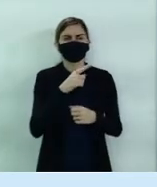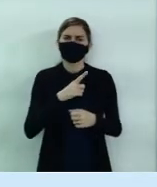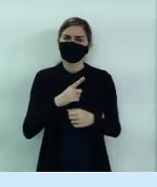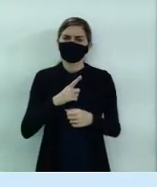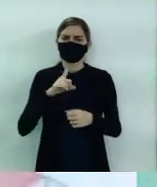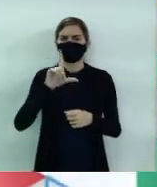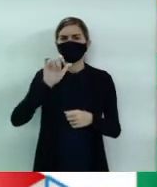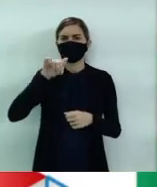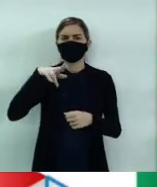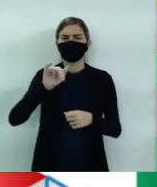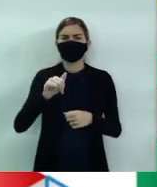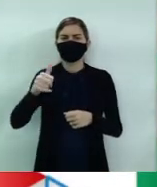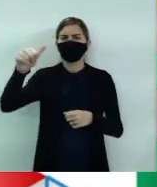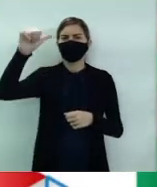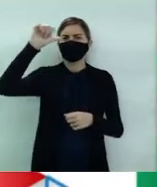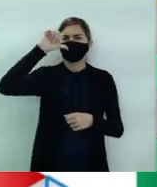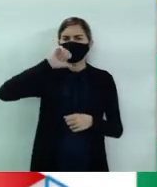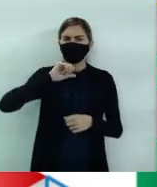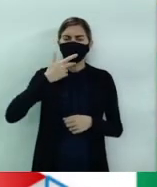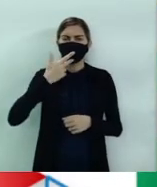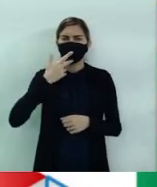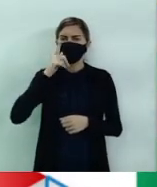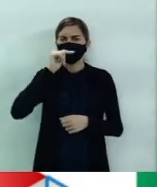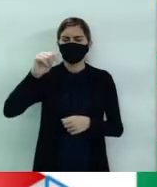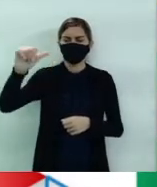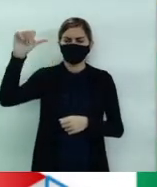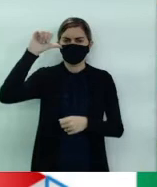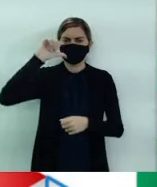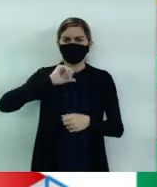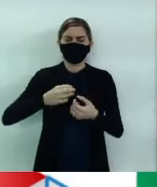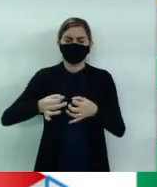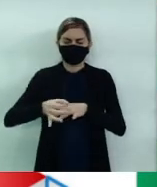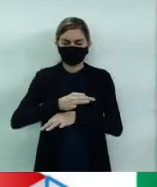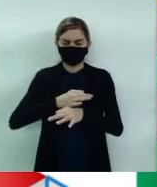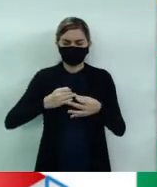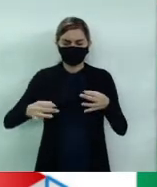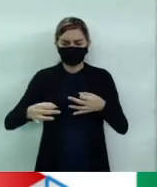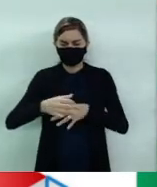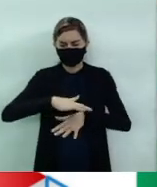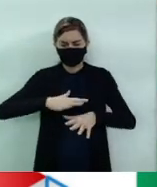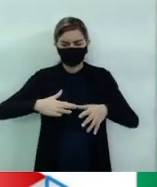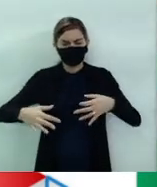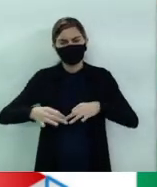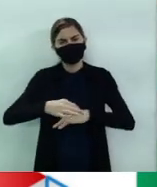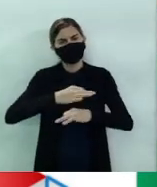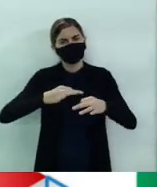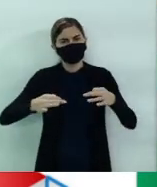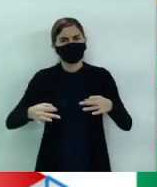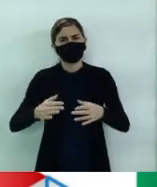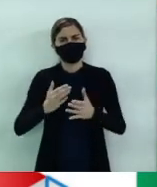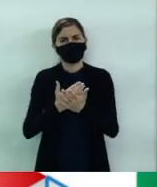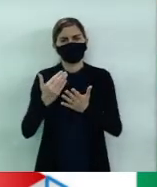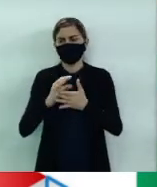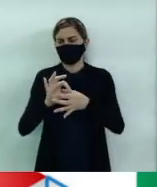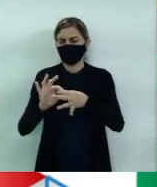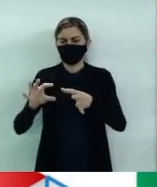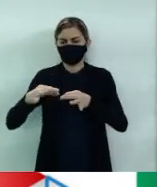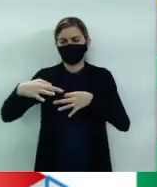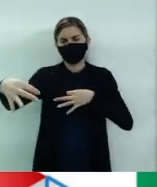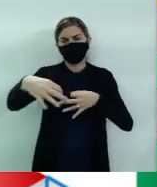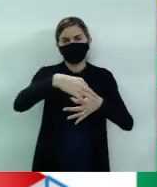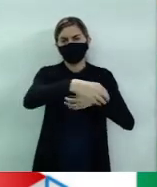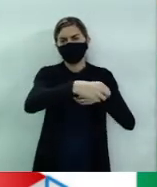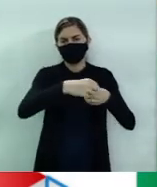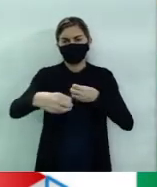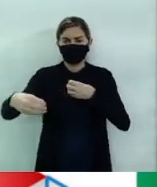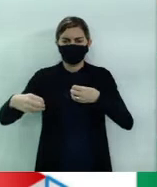estado líquido, né? Se fala do estado líquido, a gente fala das partículas que se movimentam aí com mais liberdade. E por